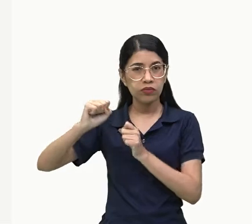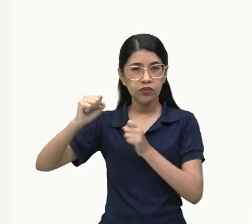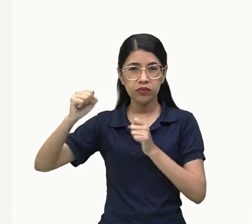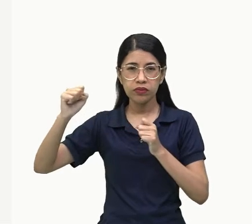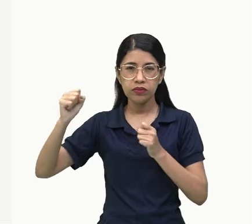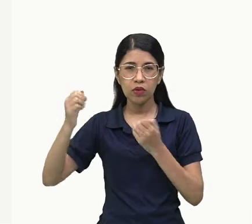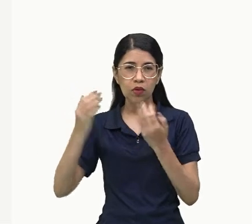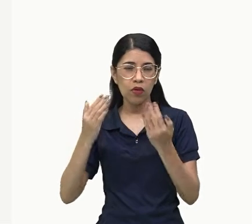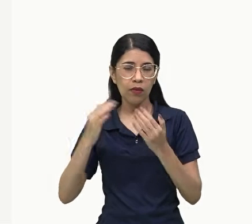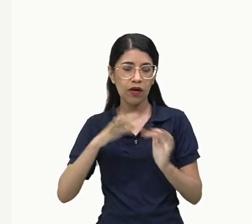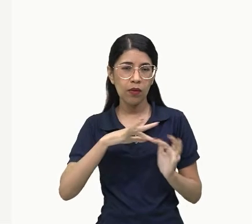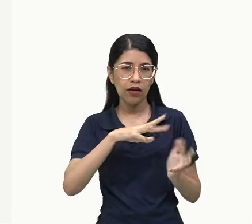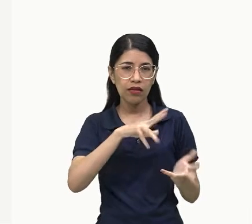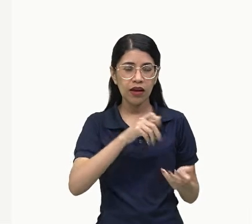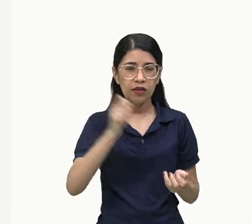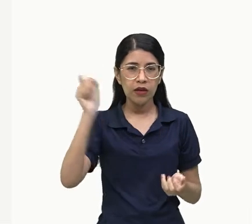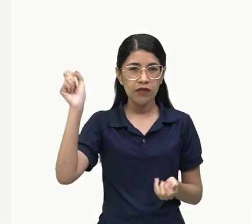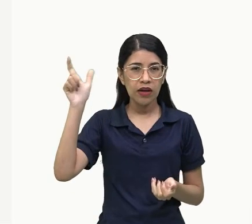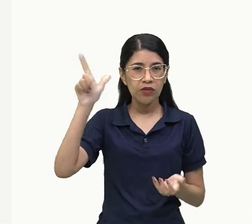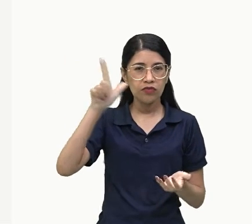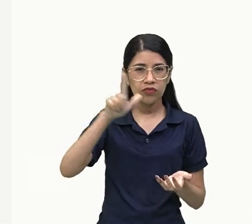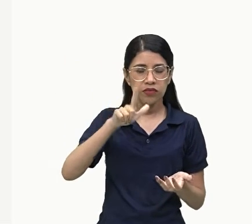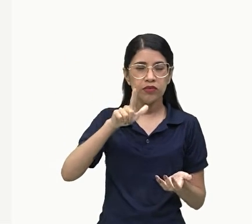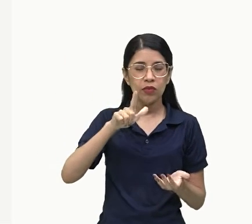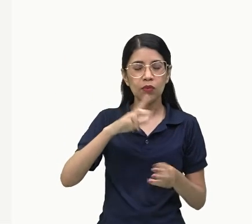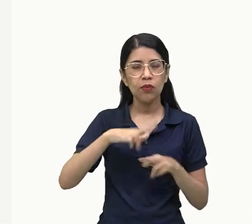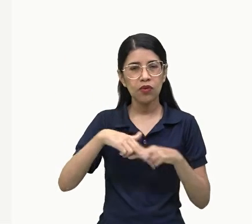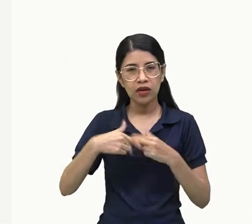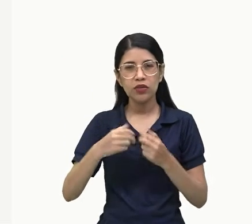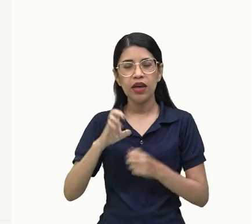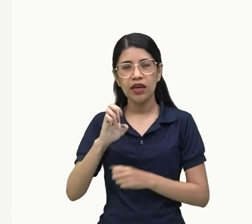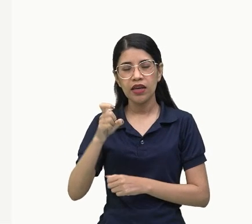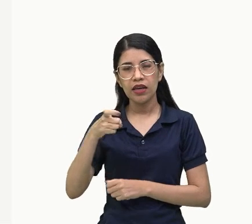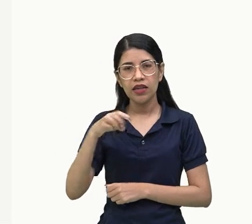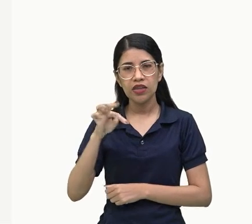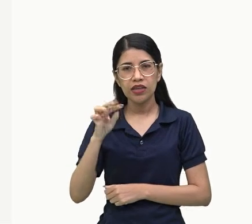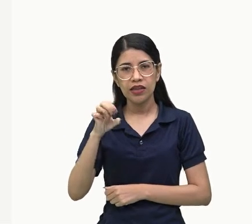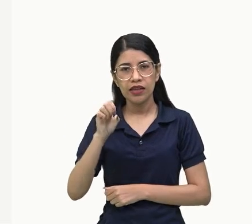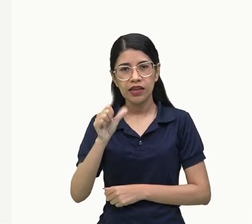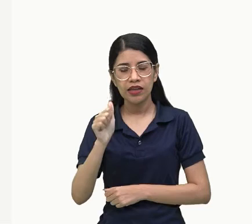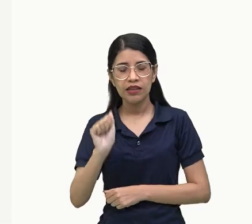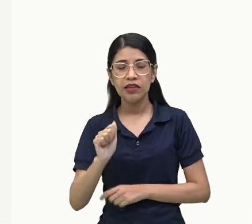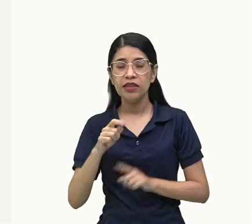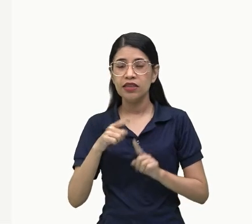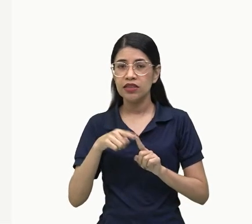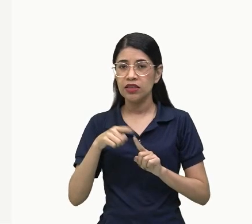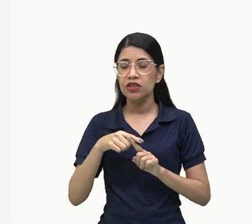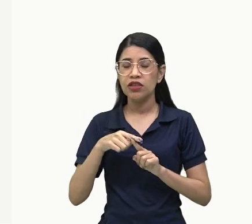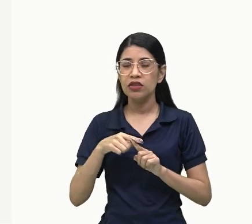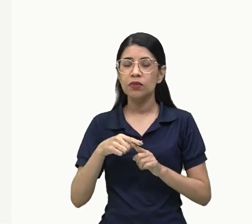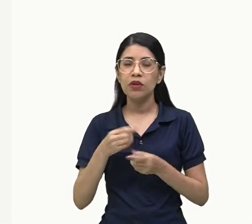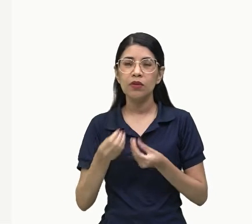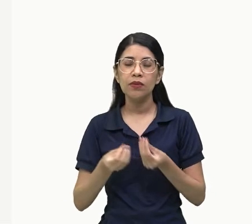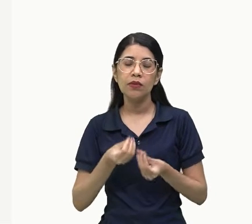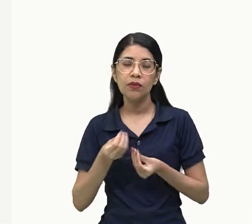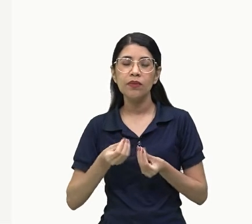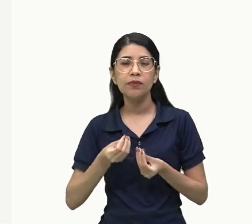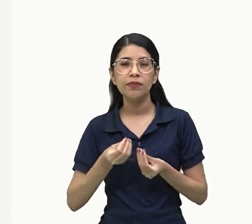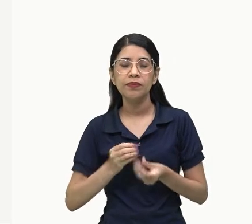os raios de luz e ele é uma fonte extensa. Né? E aí, as fontes extensas, elas